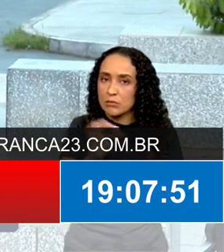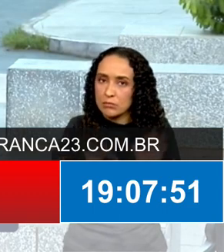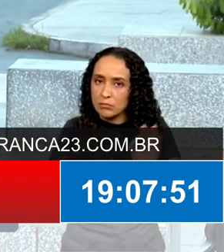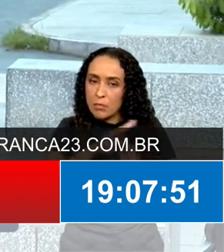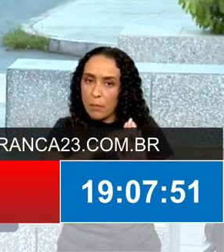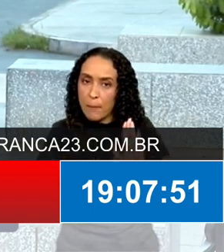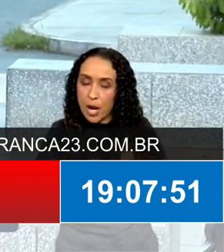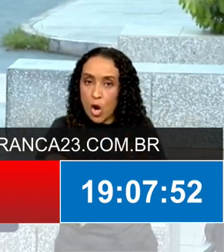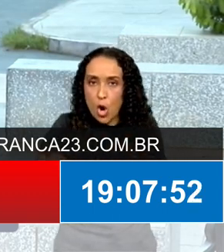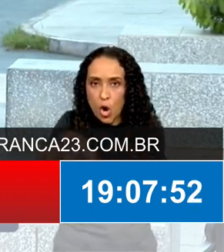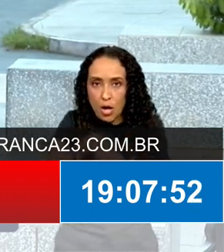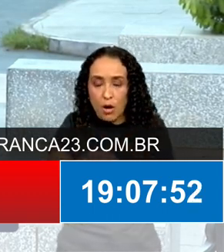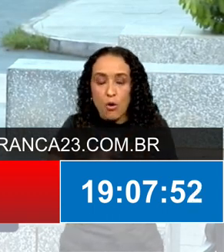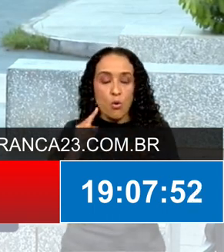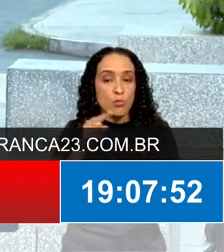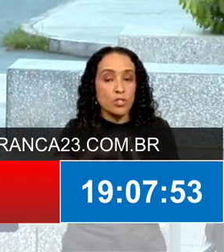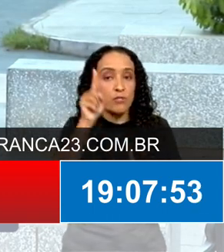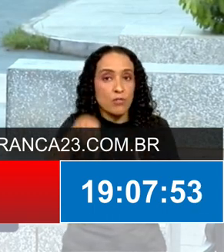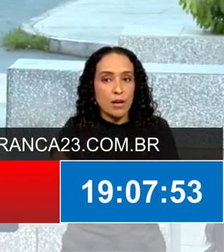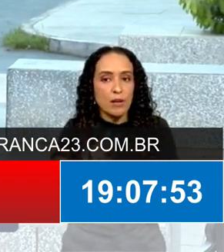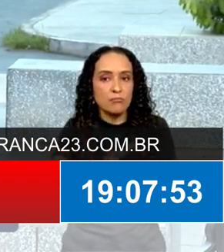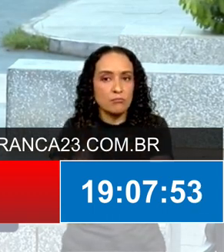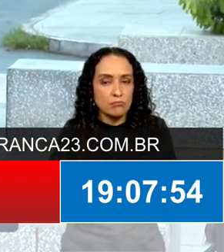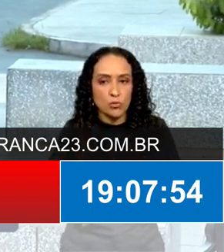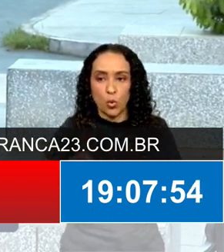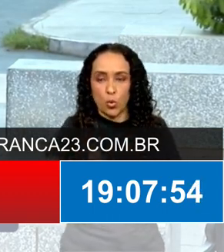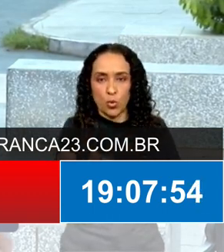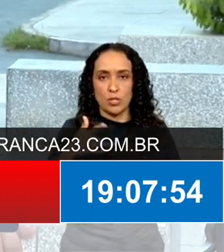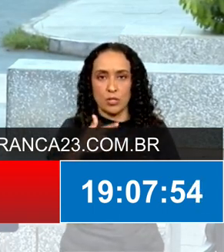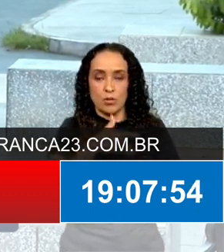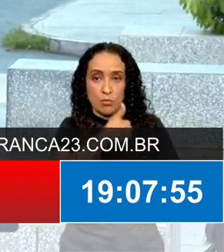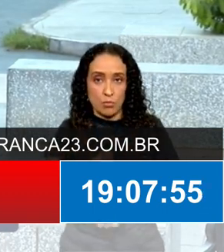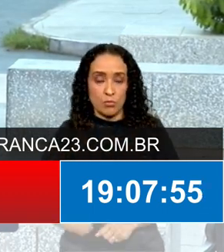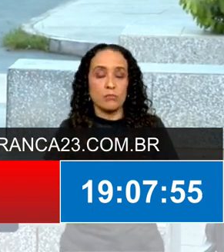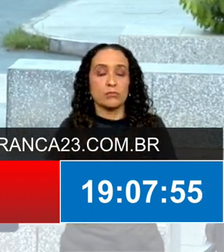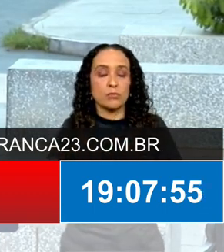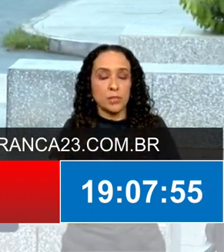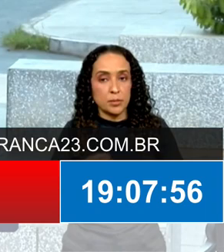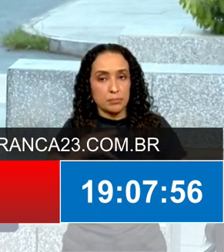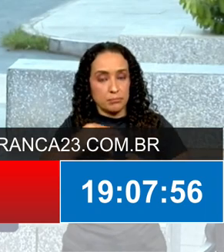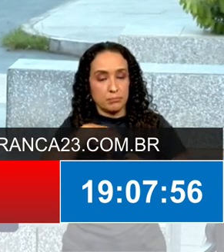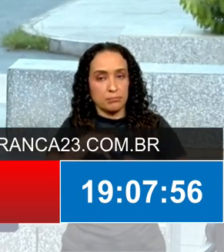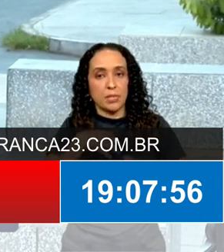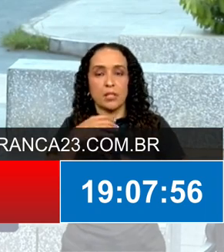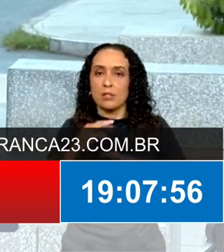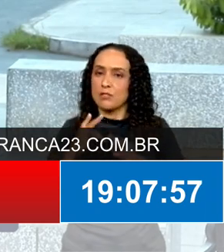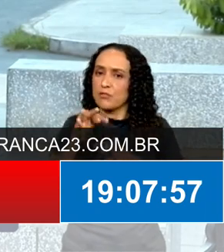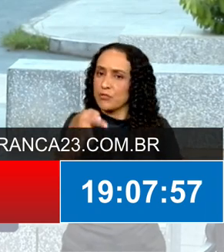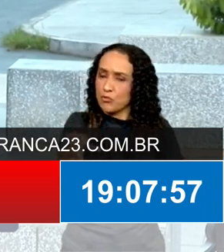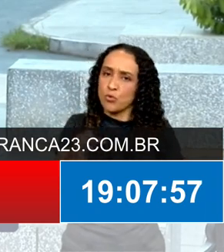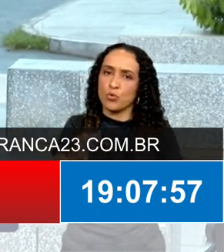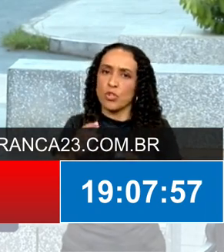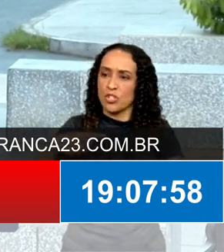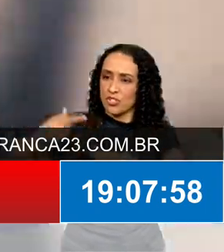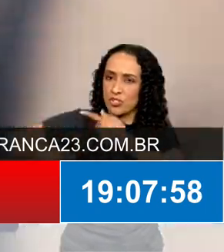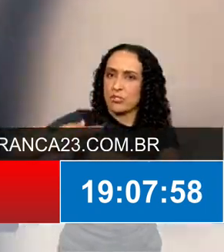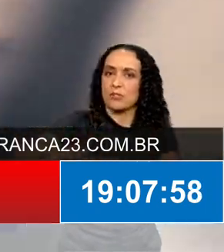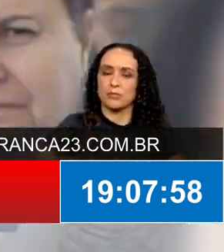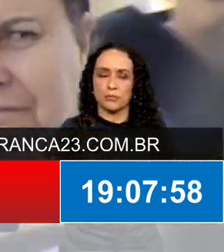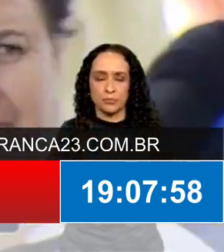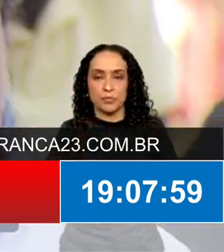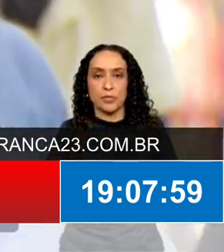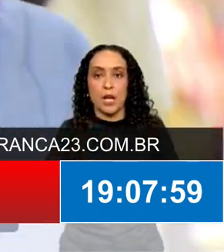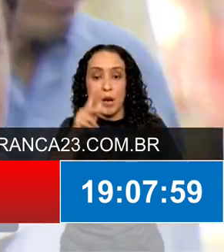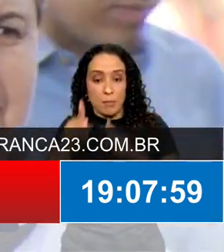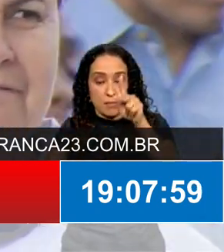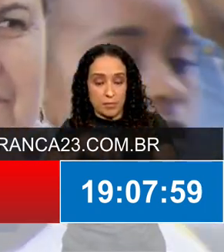locais. O objetivo é assegurar a preservação da saúde pública e do bem-estar desta e de futuras gerações. A